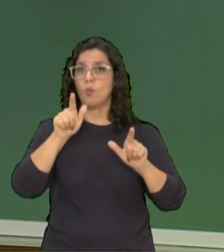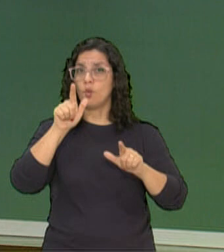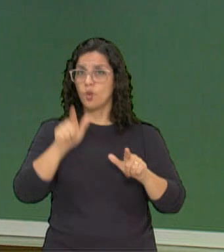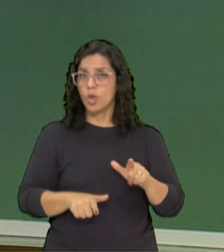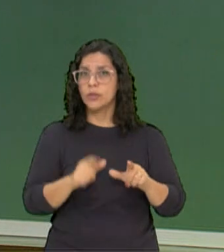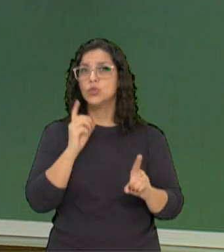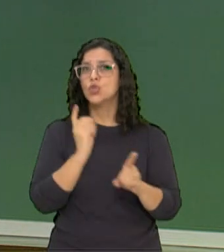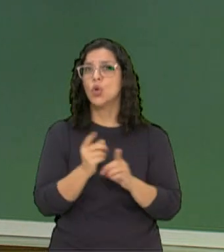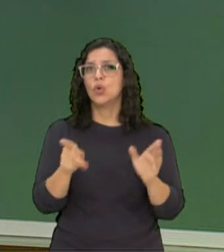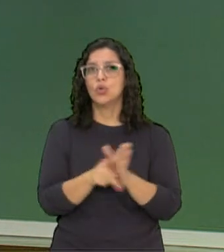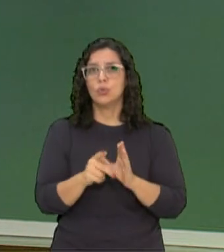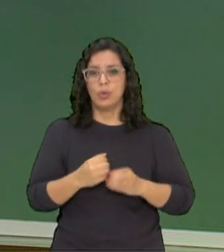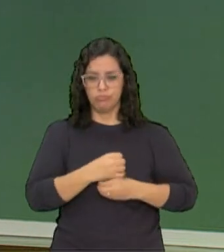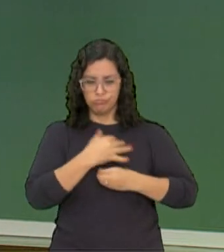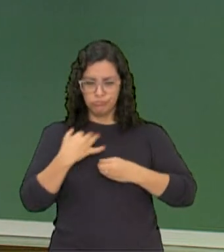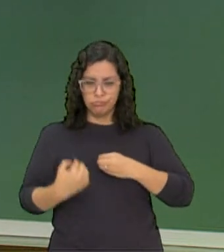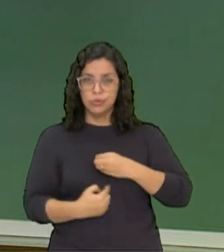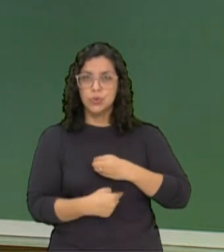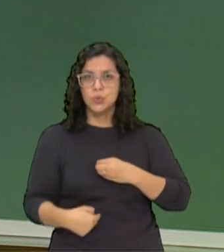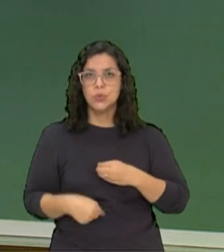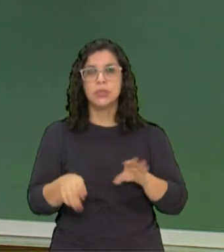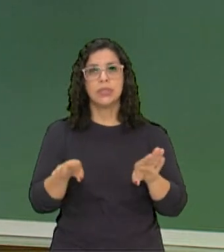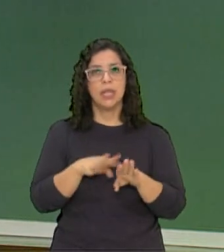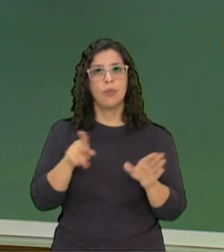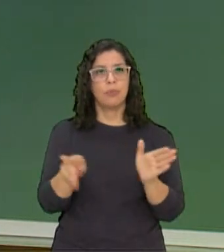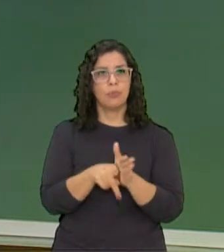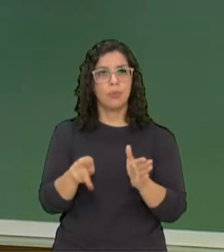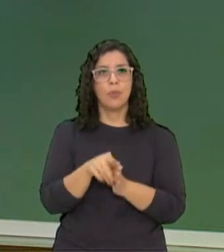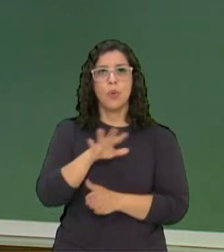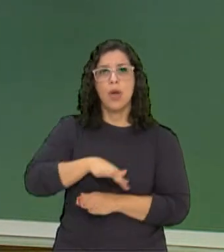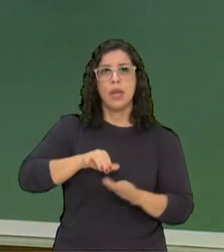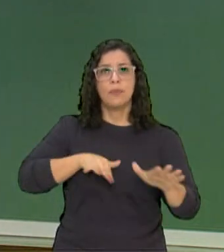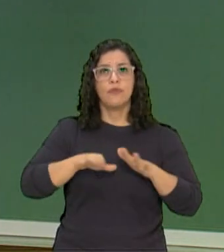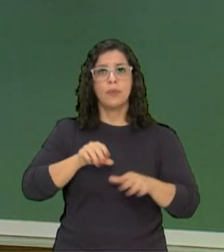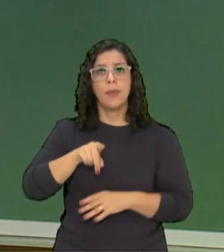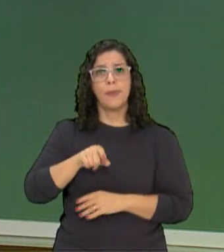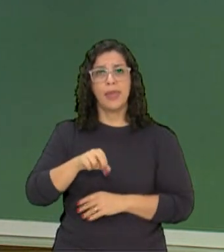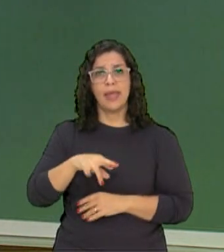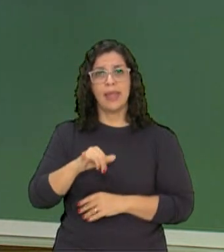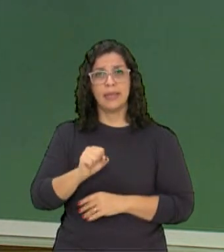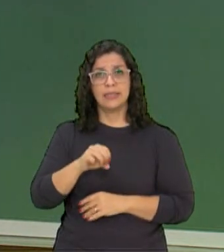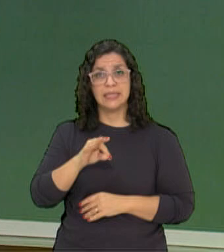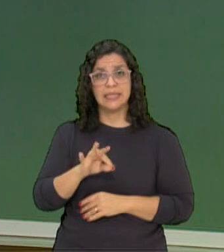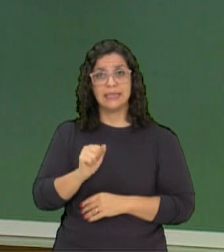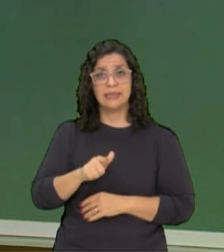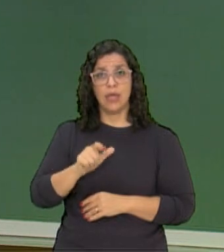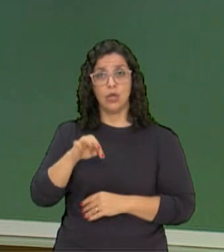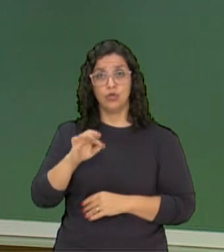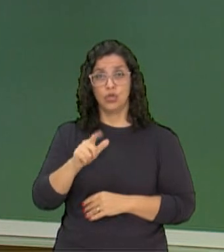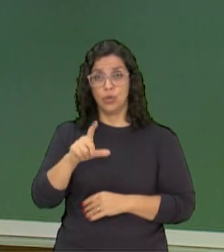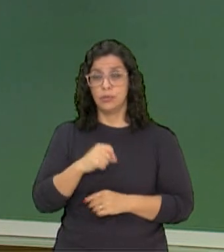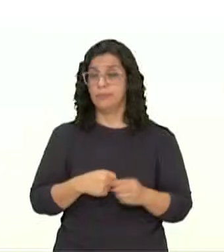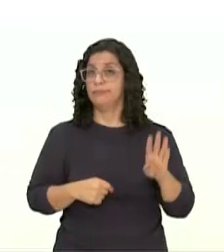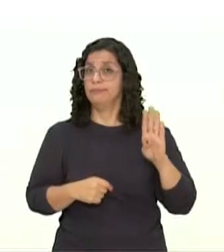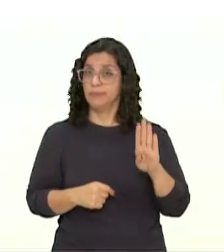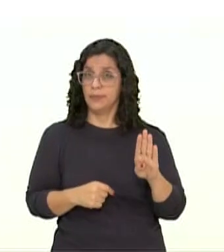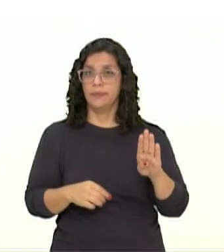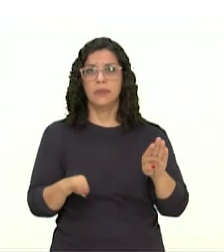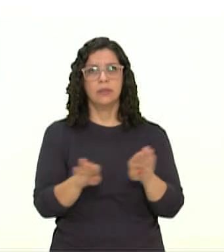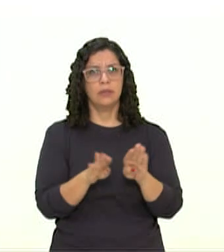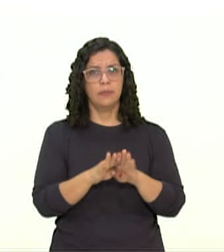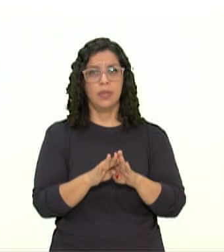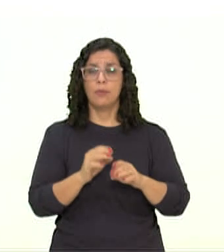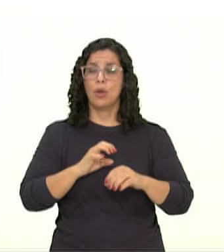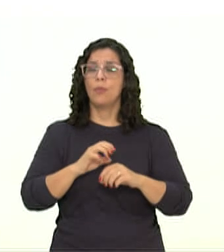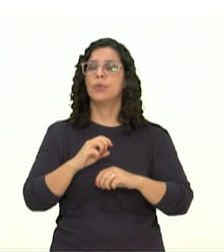é encontrado em órgãos do sistema digestório e está relacionado aos movimentos peristálticos. Letra B. O tecido